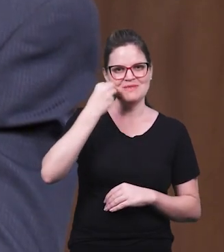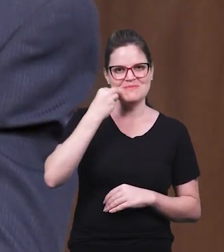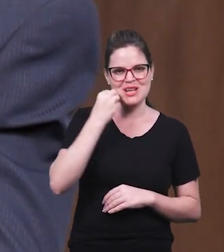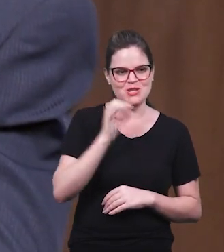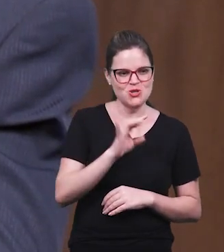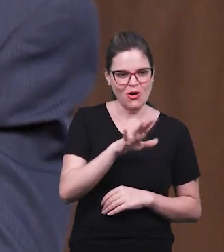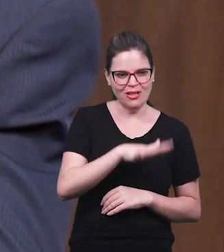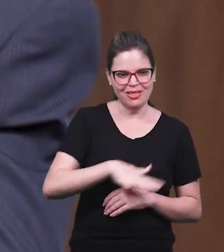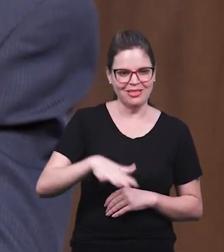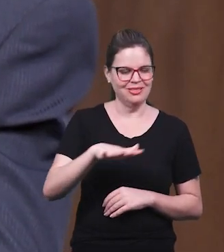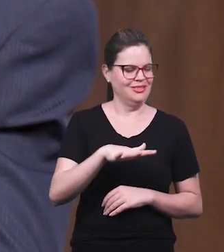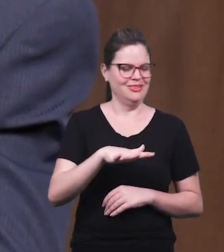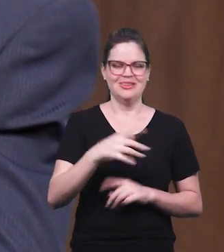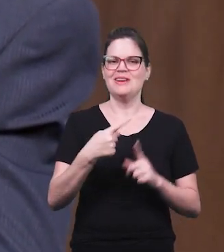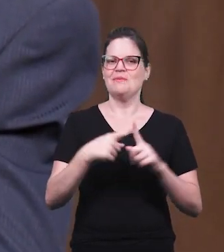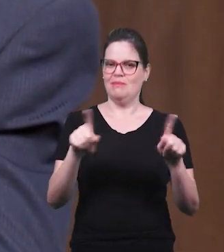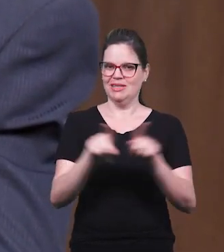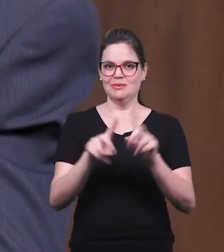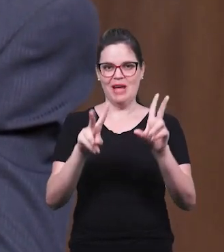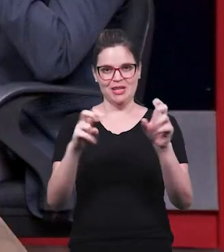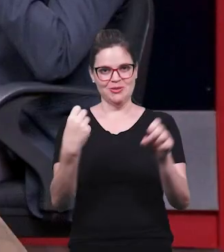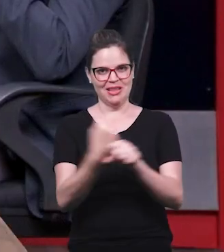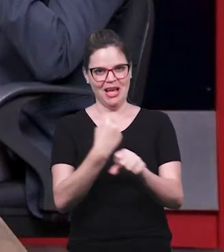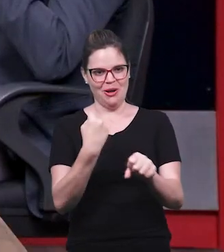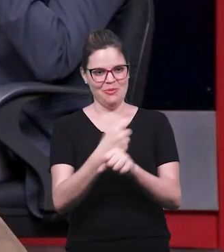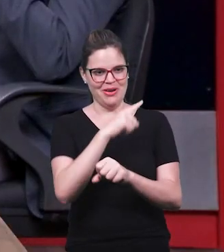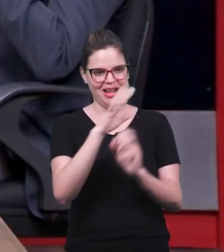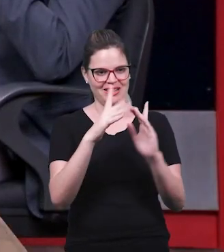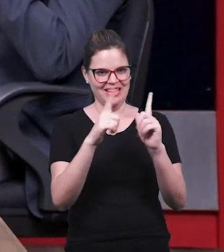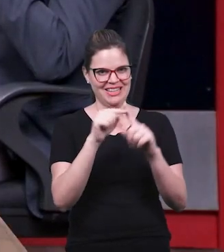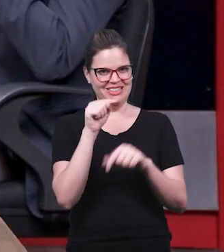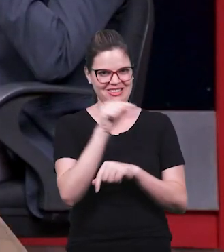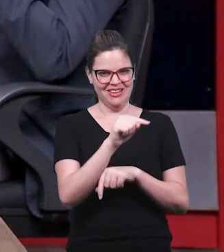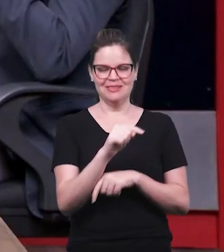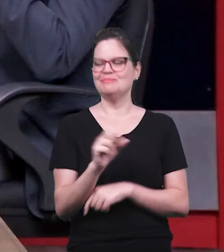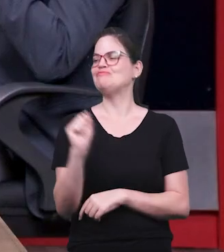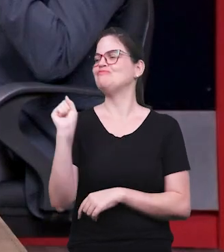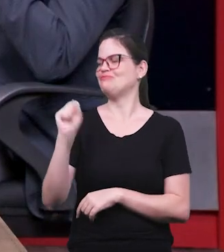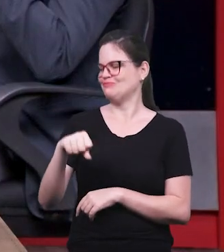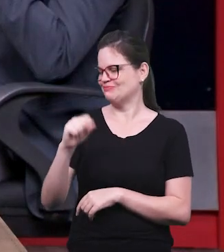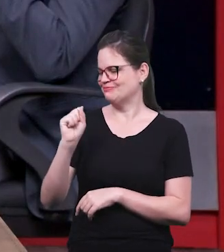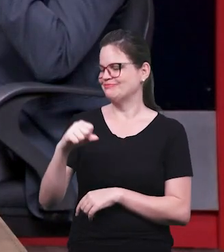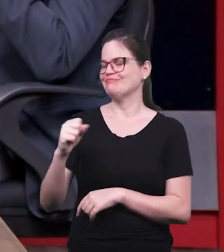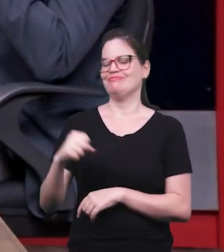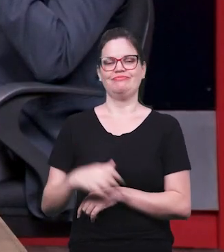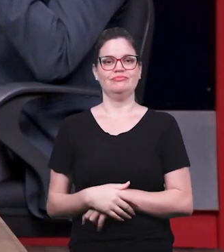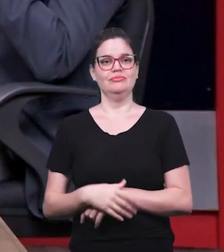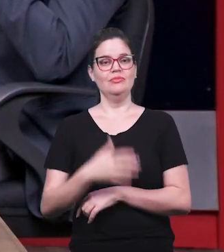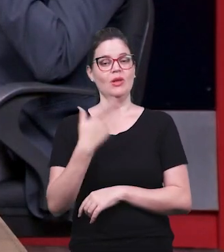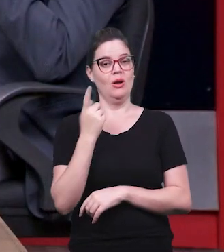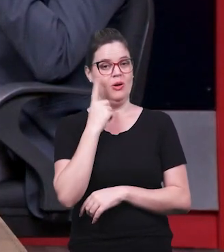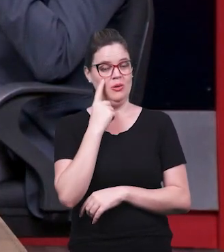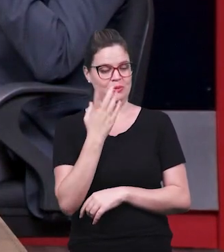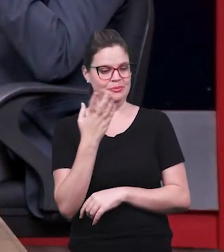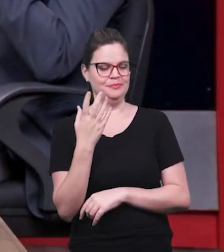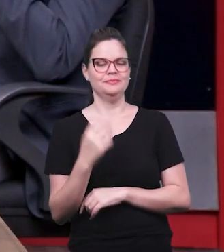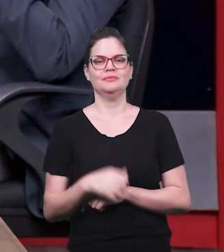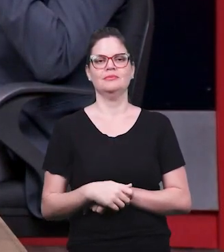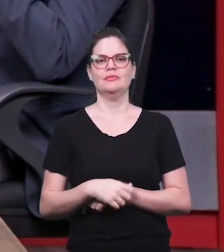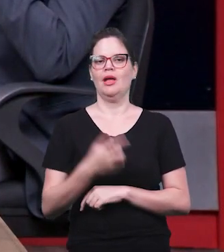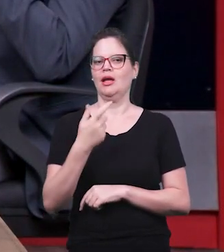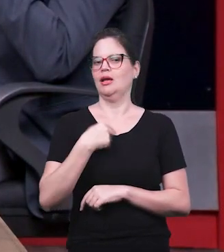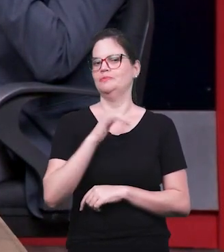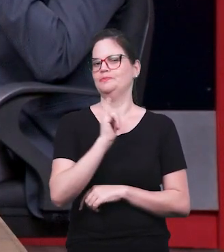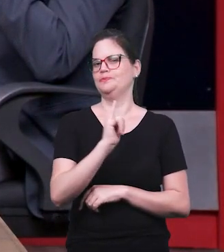com relação à obra do Senhor, né? Sim, sim. E olha, Willer e Tiago, eu costumo dizer